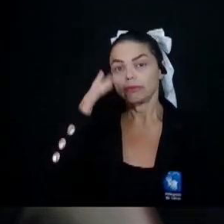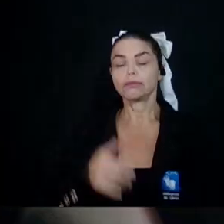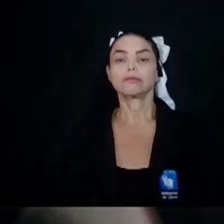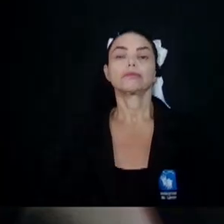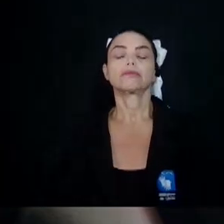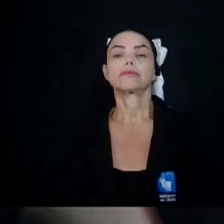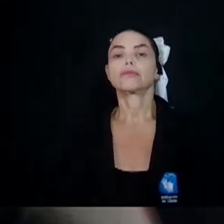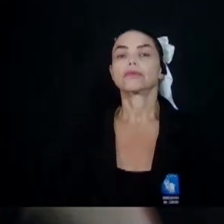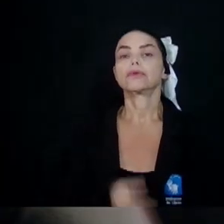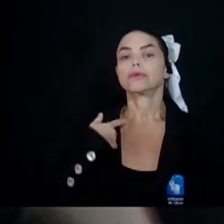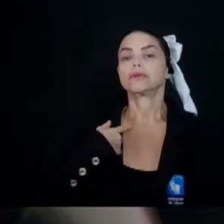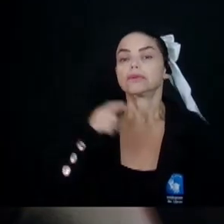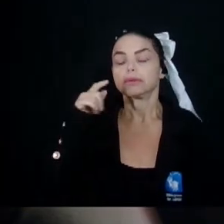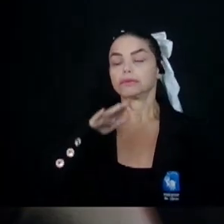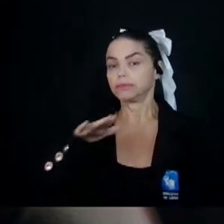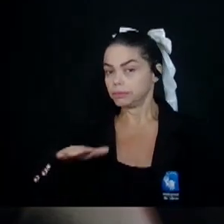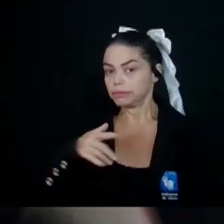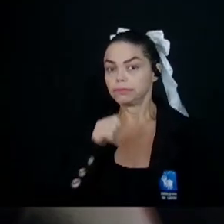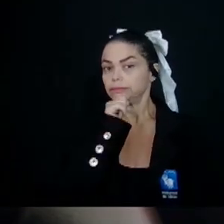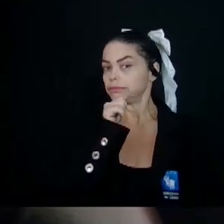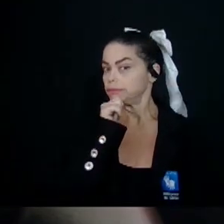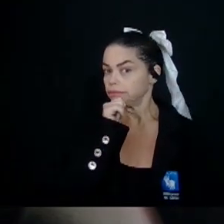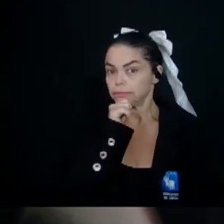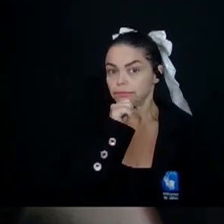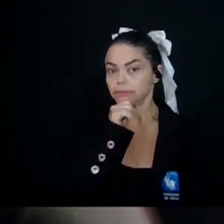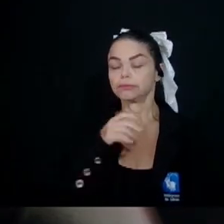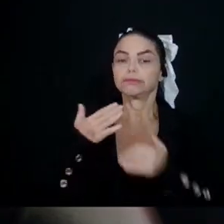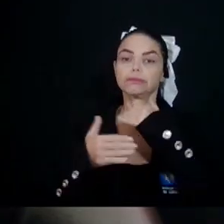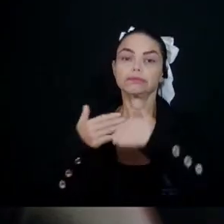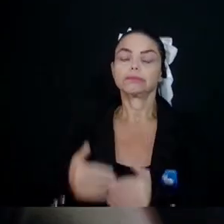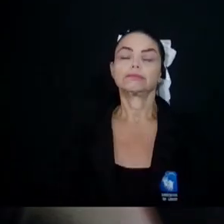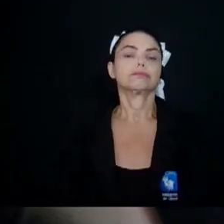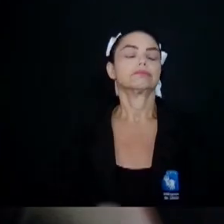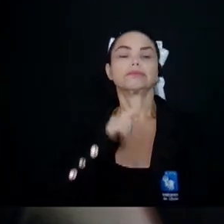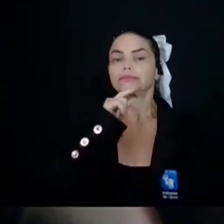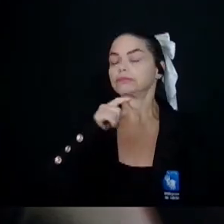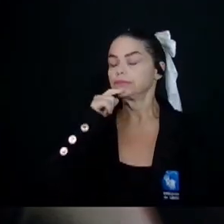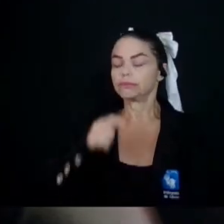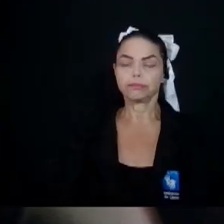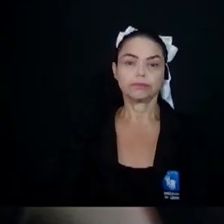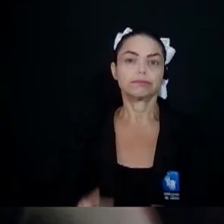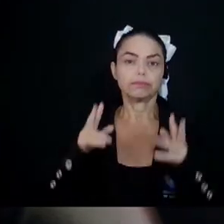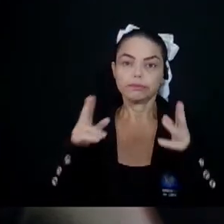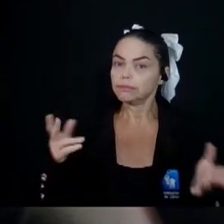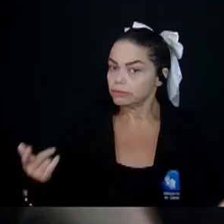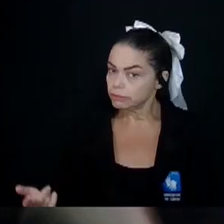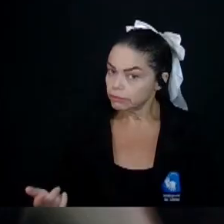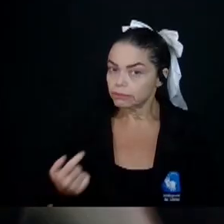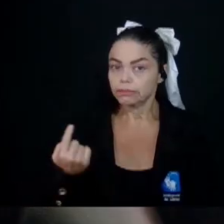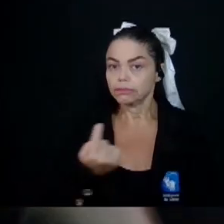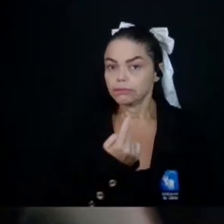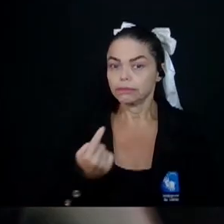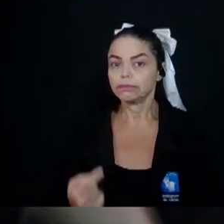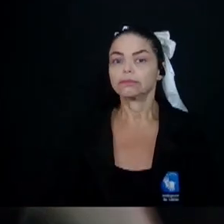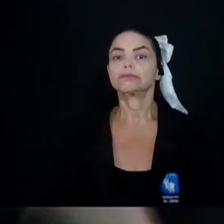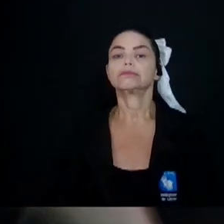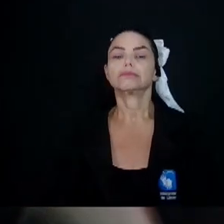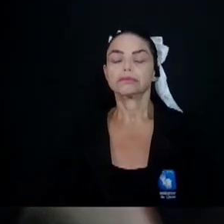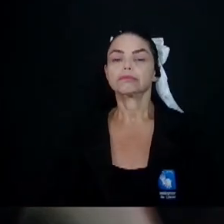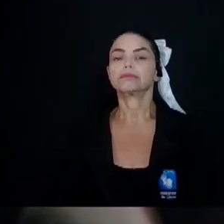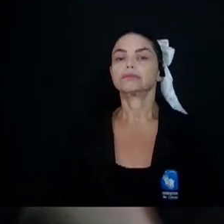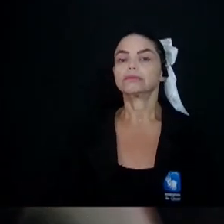para a criança que ainda está se desenvolvendo, que não consegue ter o mesmo filtro que nós, tá? Então isso é uma questão,